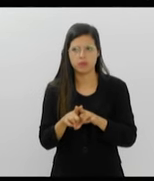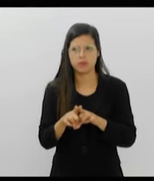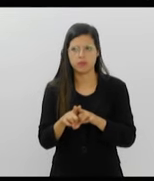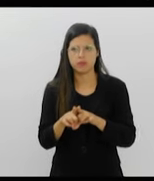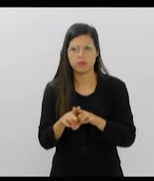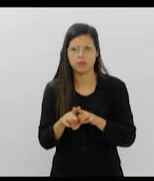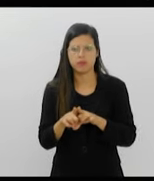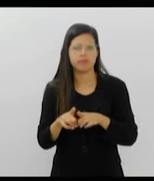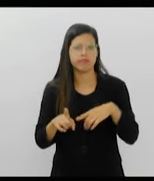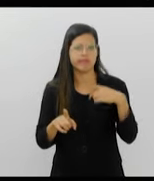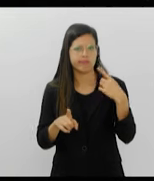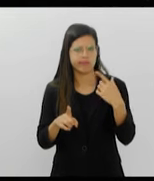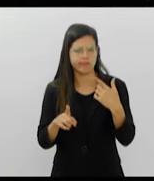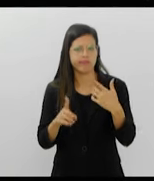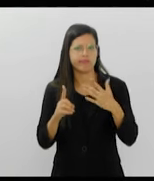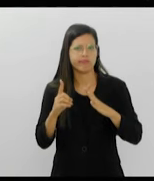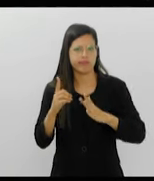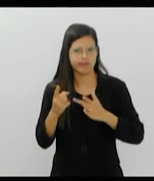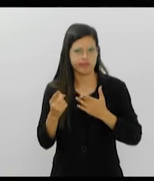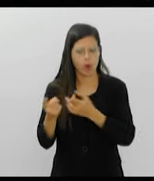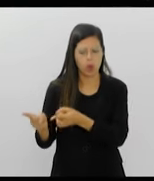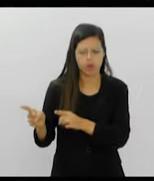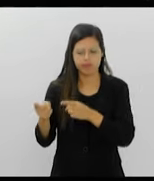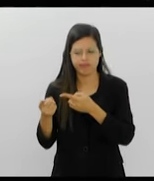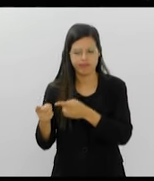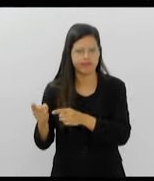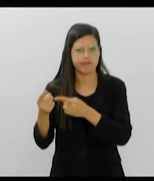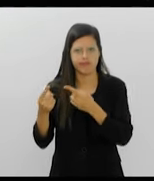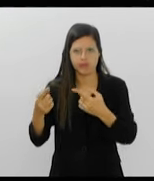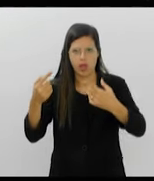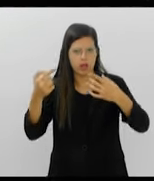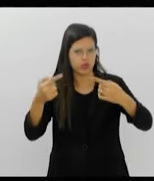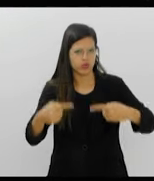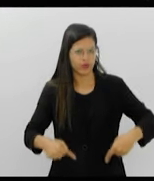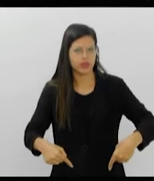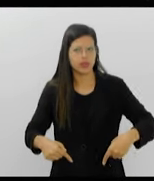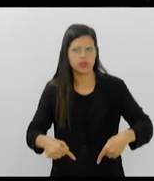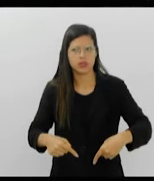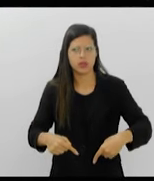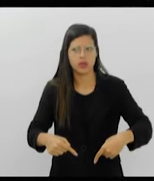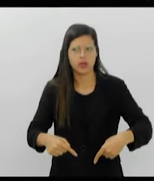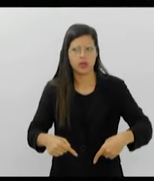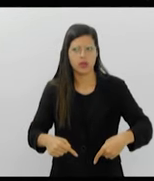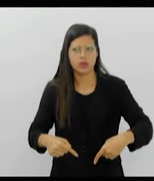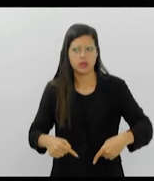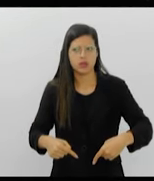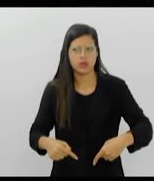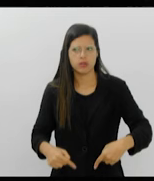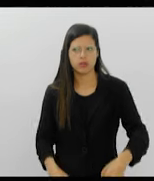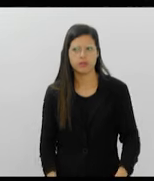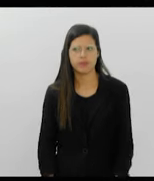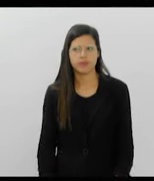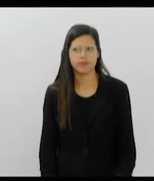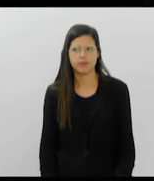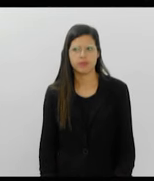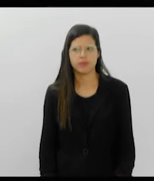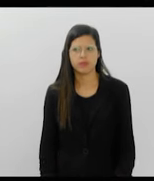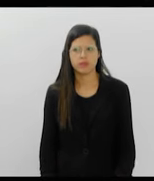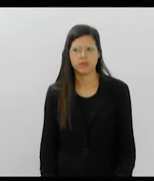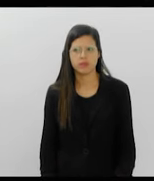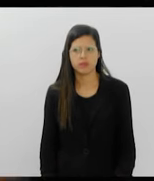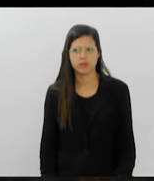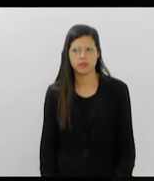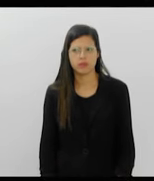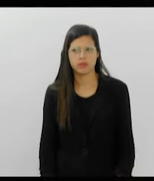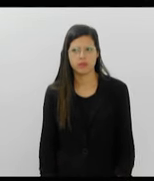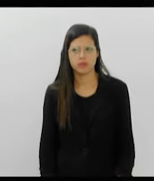dos seus adversários, muitas vezes, da cintura para baixo, isto é, desrespeitando